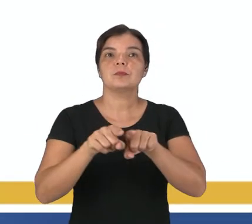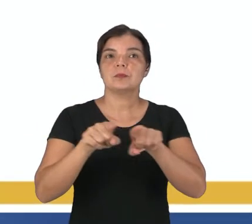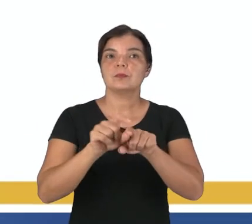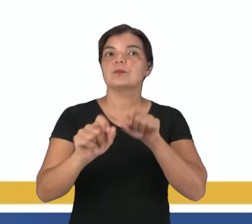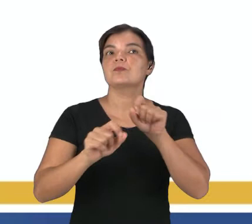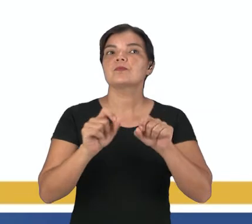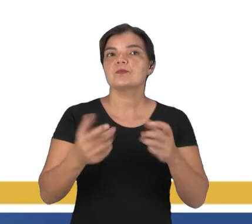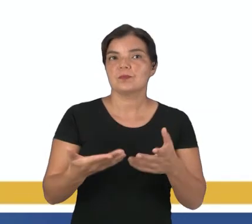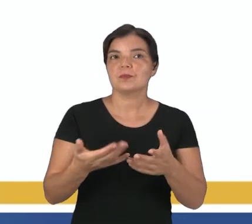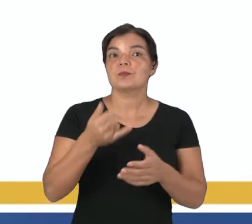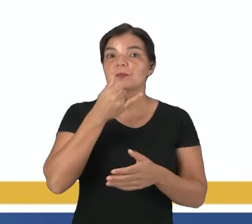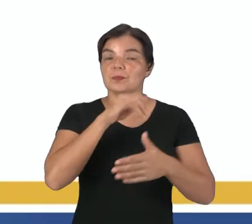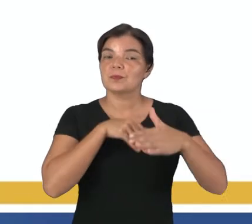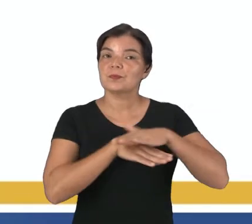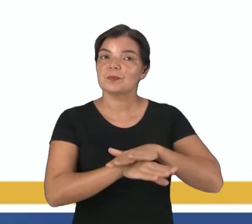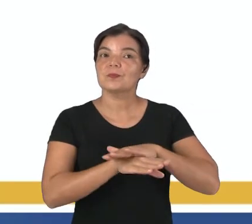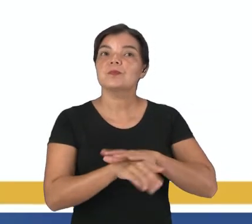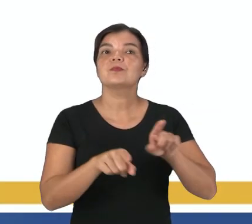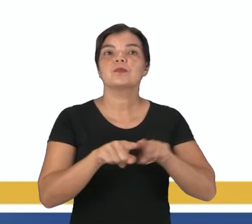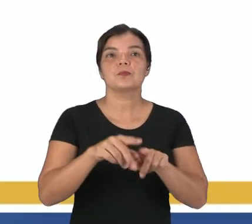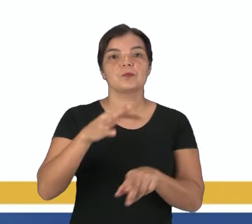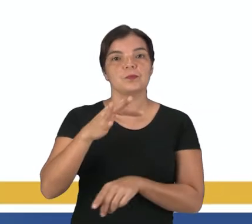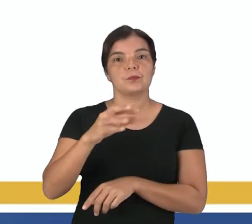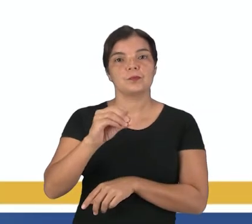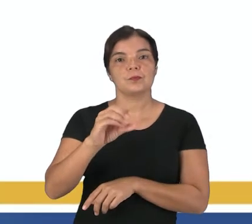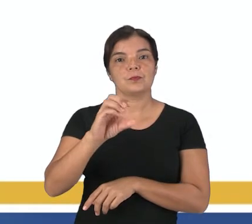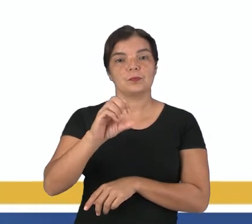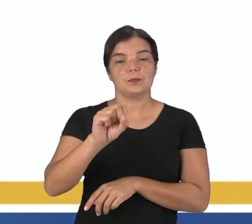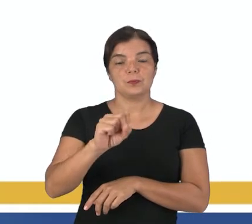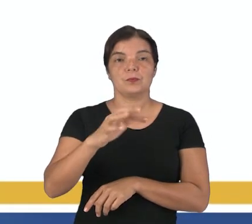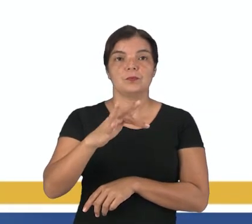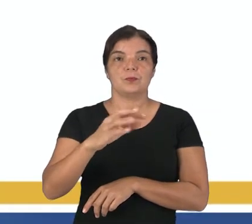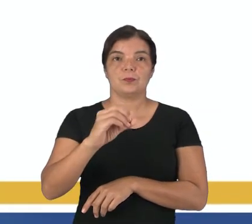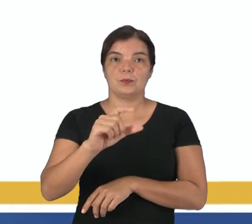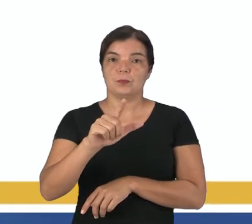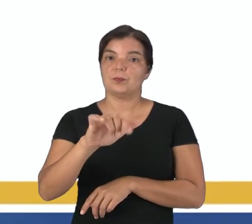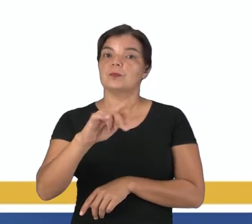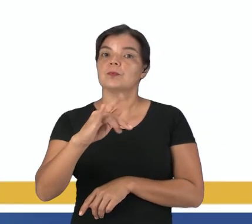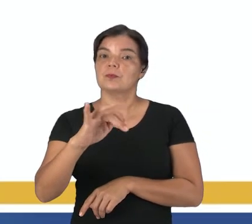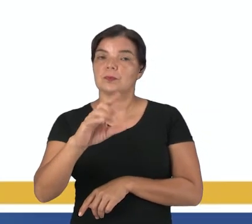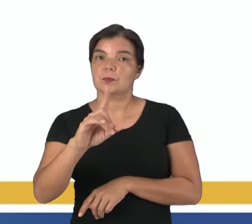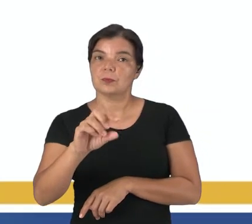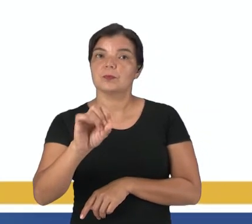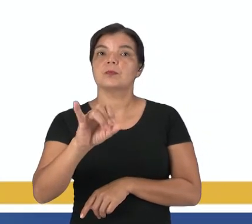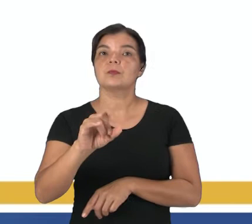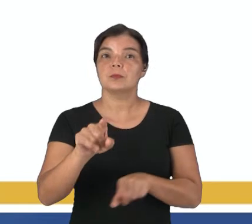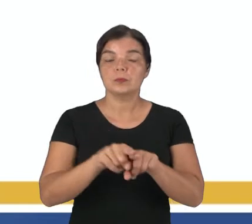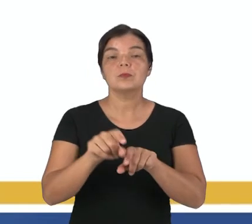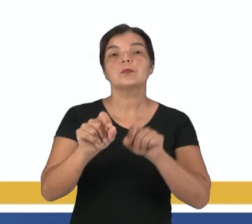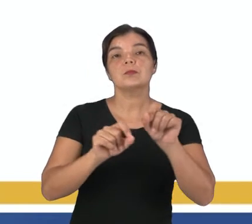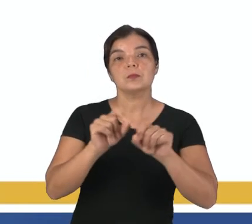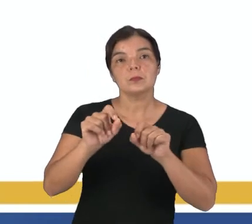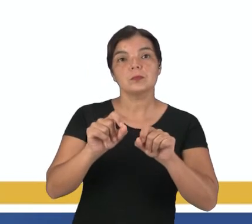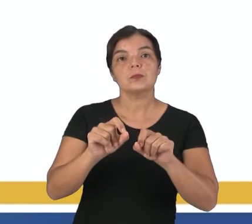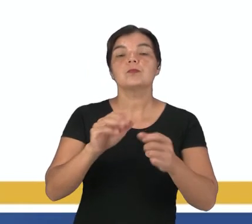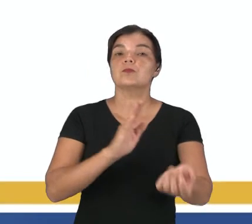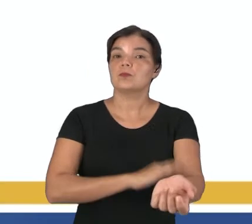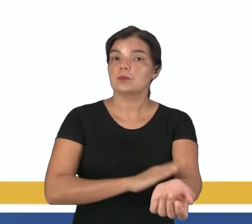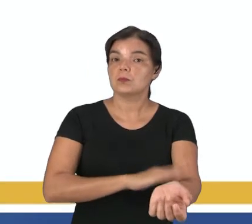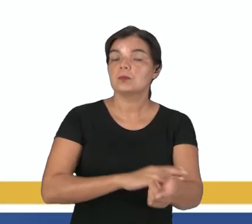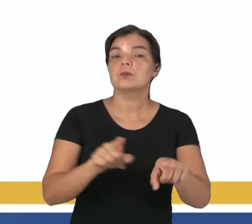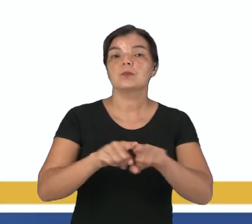as gorduras elas servem como reserva de energia já os fosfolipídios que são também uma forma de lipídio